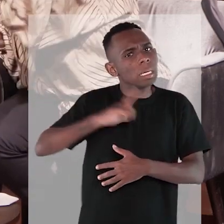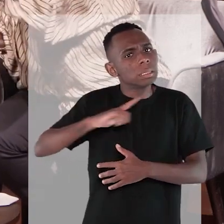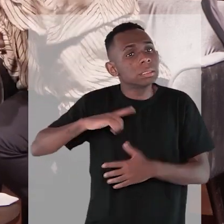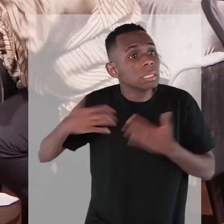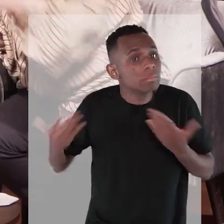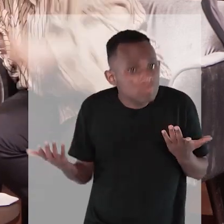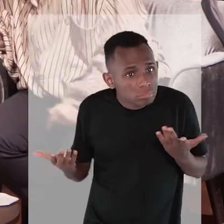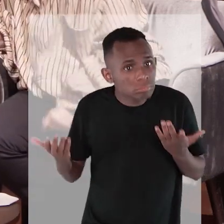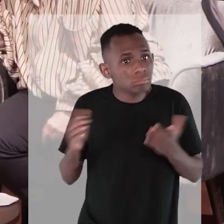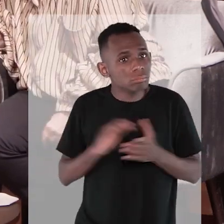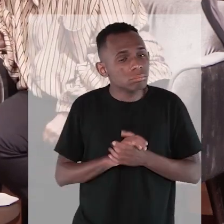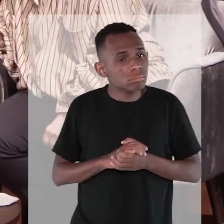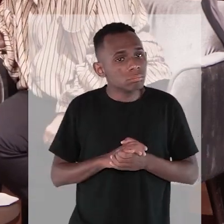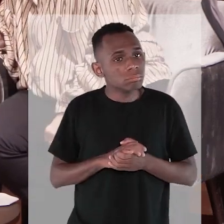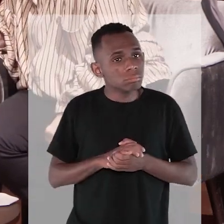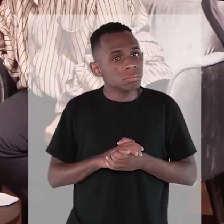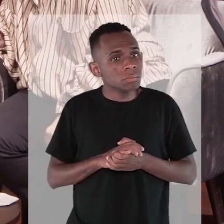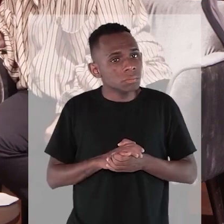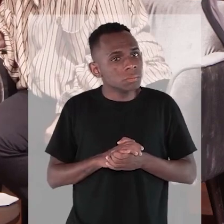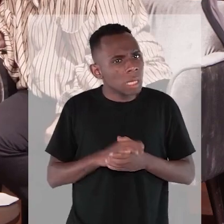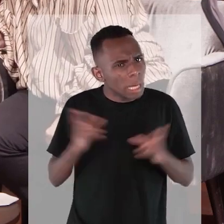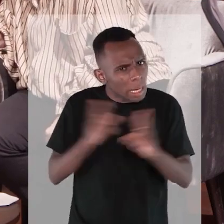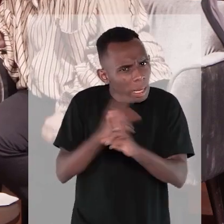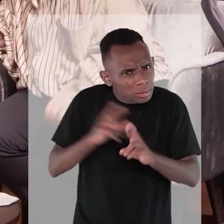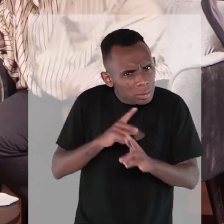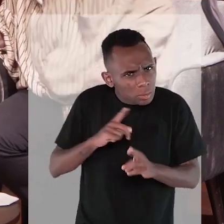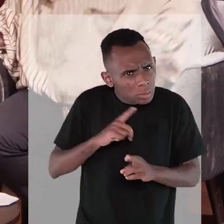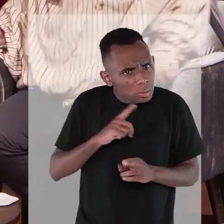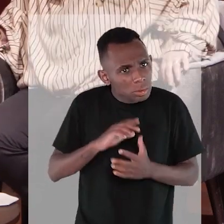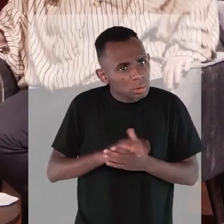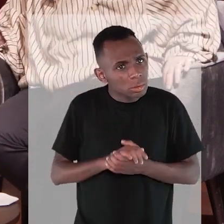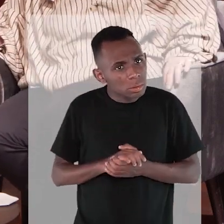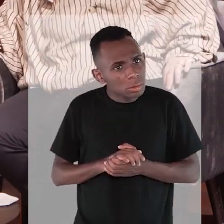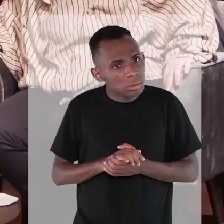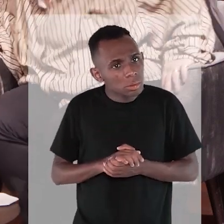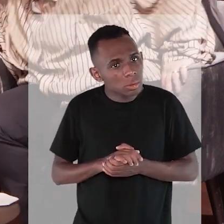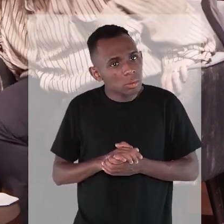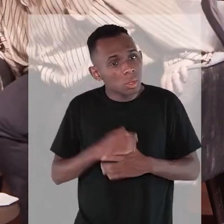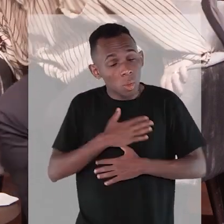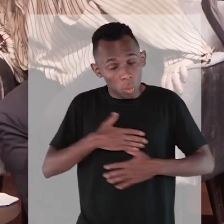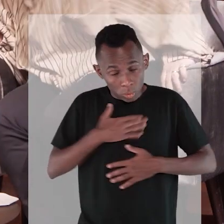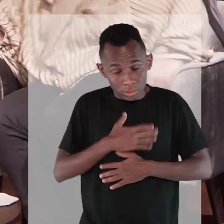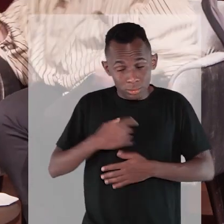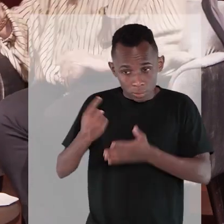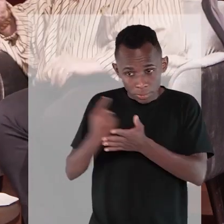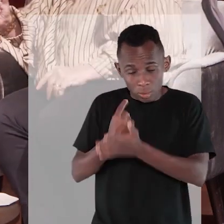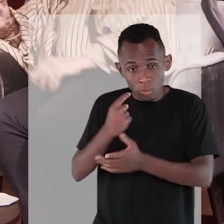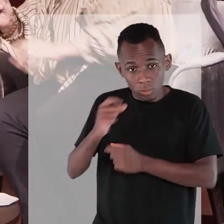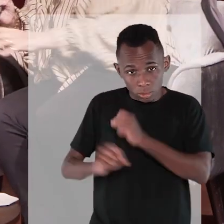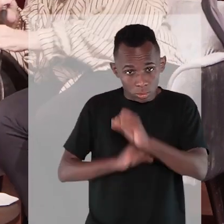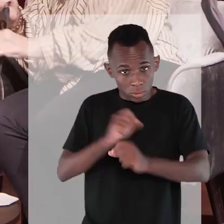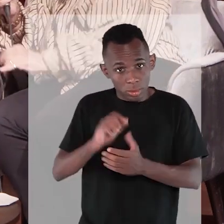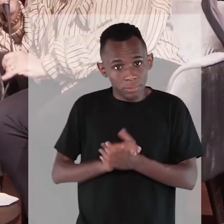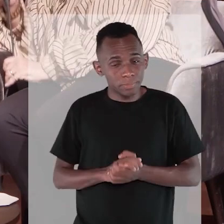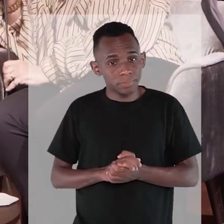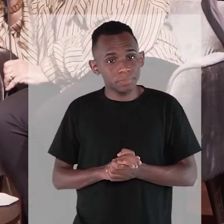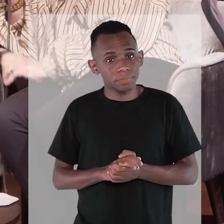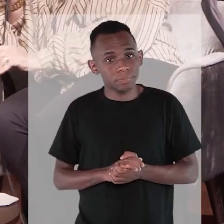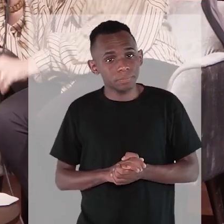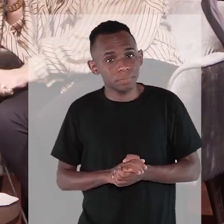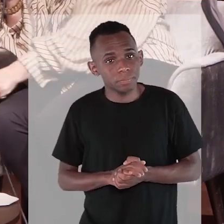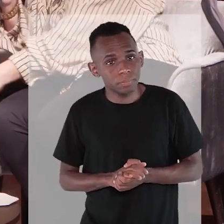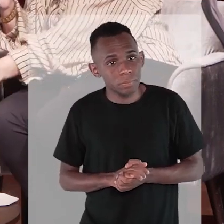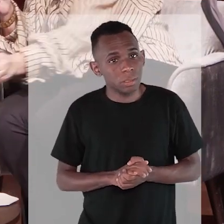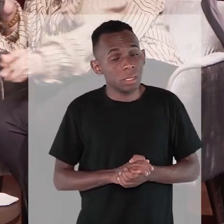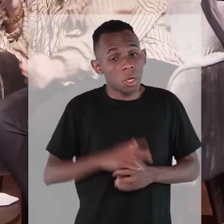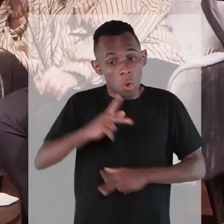isso não tem a ver também? Veja bem, eu gostei da sua pergunta, porque você usou o termo que permite abordá-la.